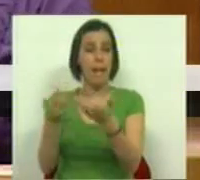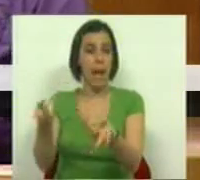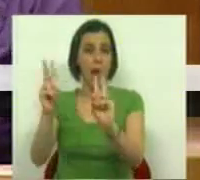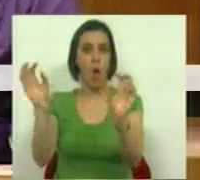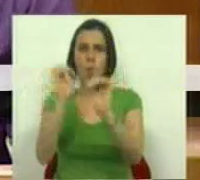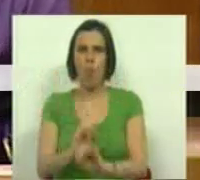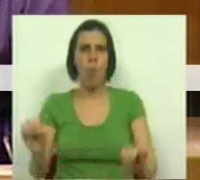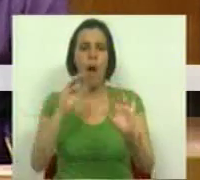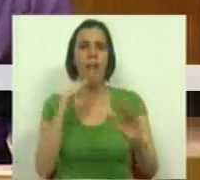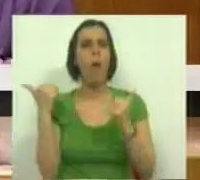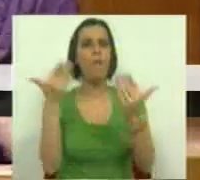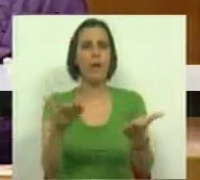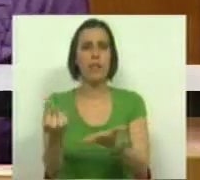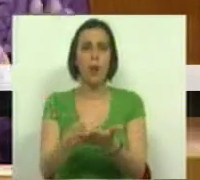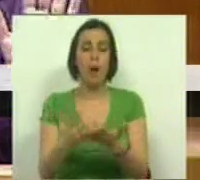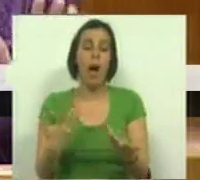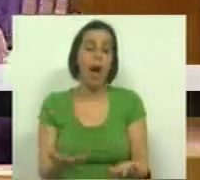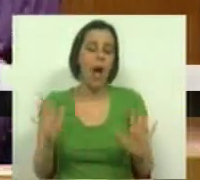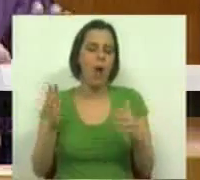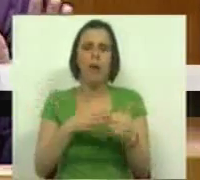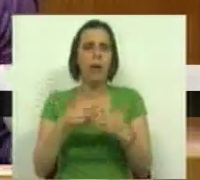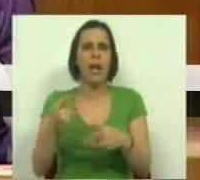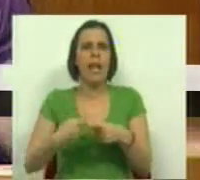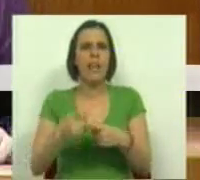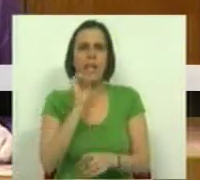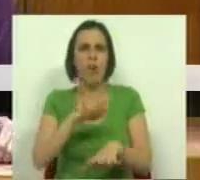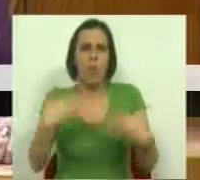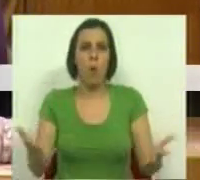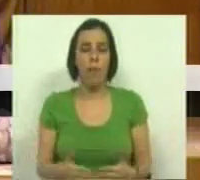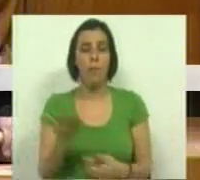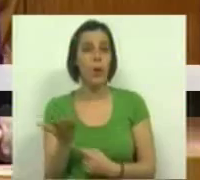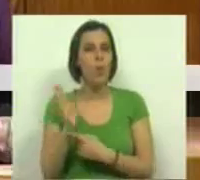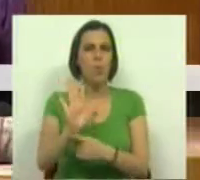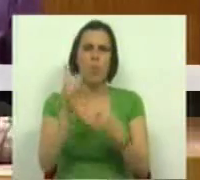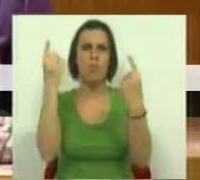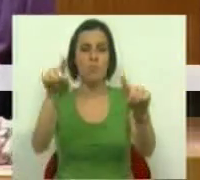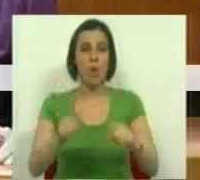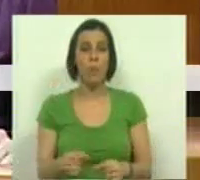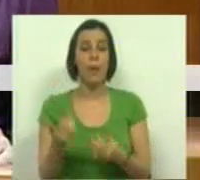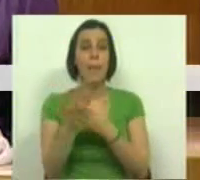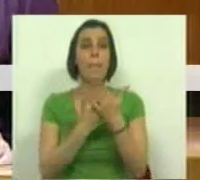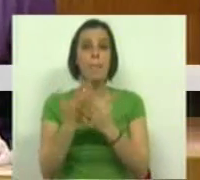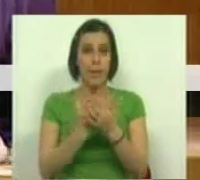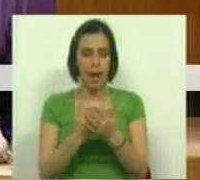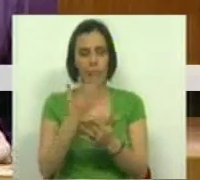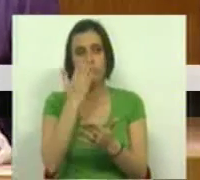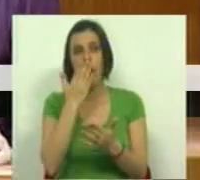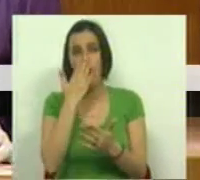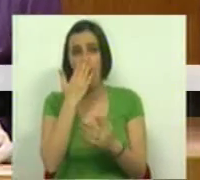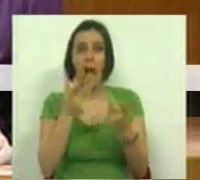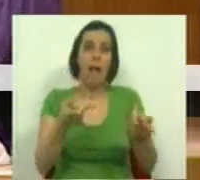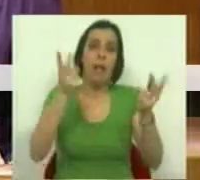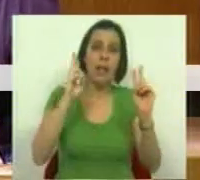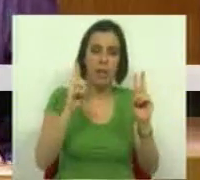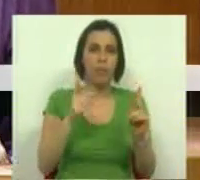mercado não tem nada para oferecer, isso agora não interessa nada. Um exemplo apenas. O mercado supostamente